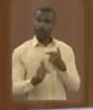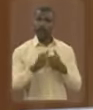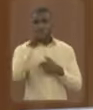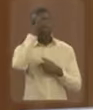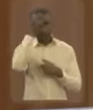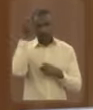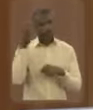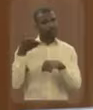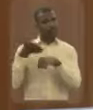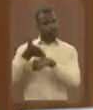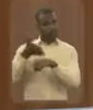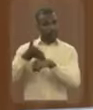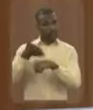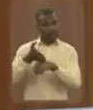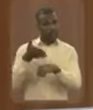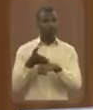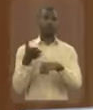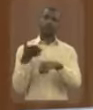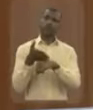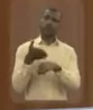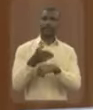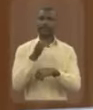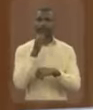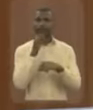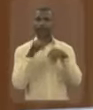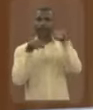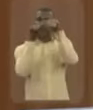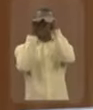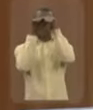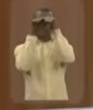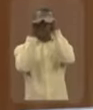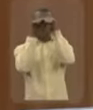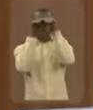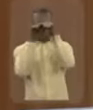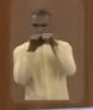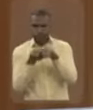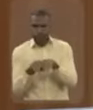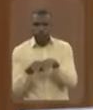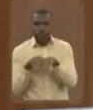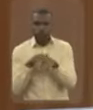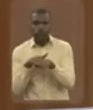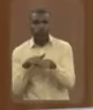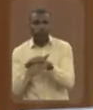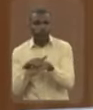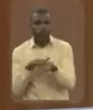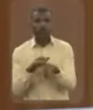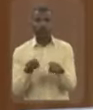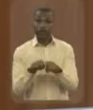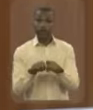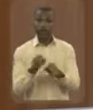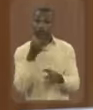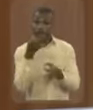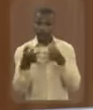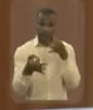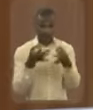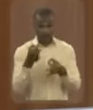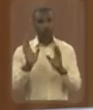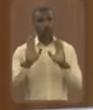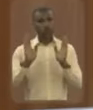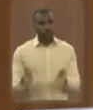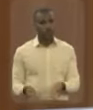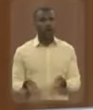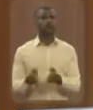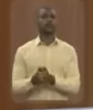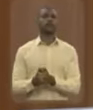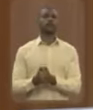com participação uma participação não de cima para baixo ouvindo as entidades e a série de sugestões nós encaminhamos já esse ano